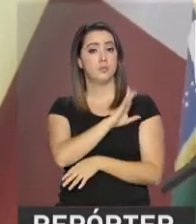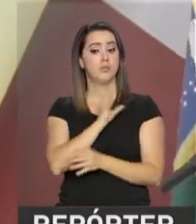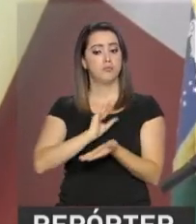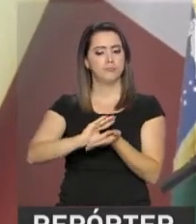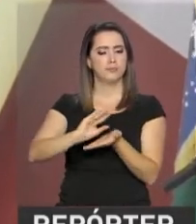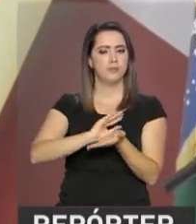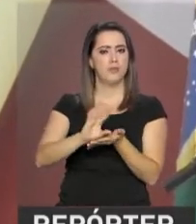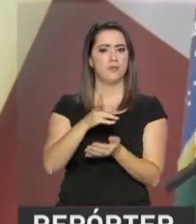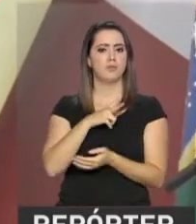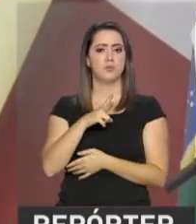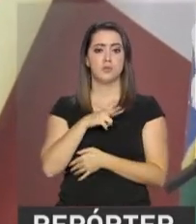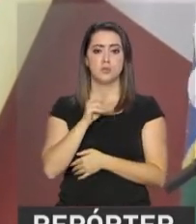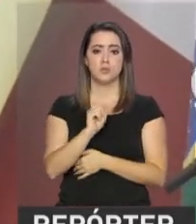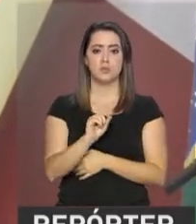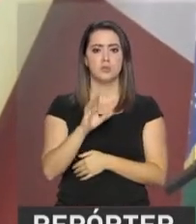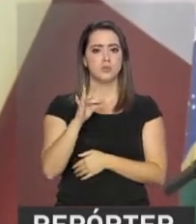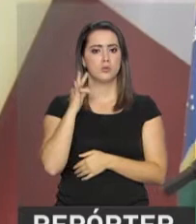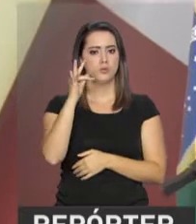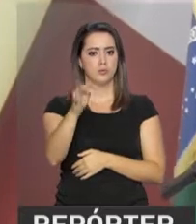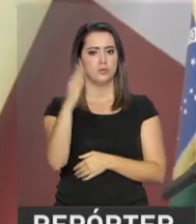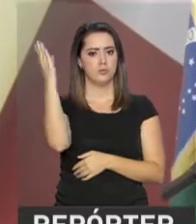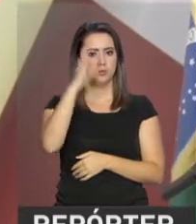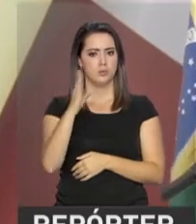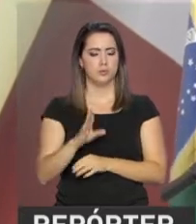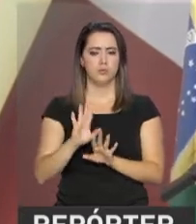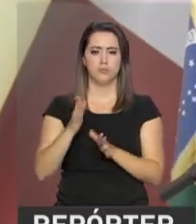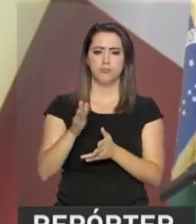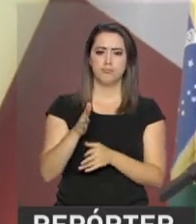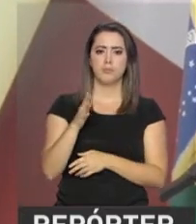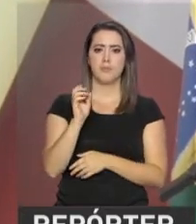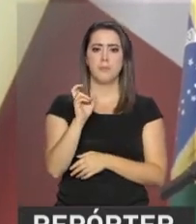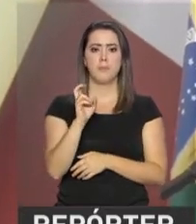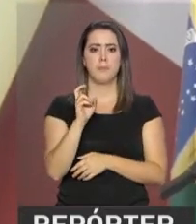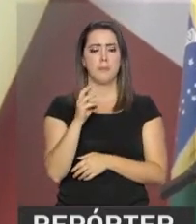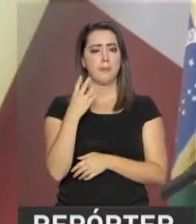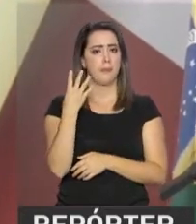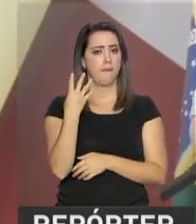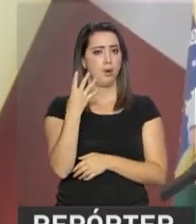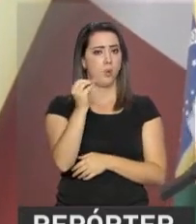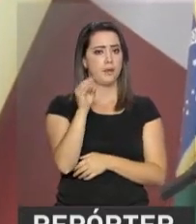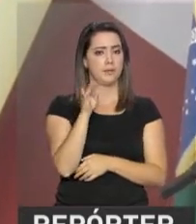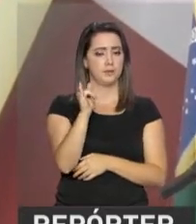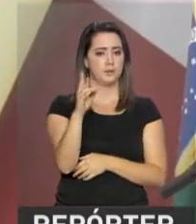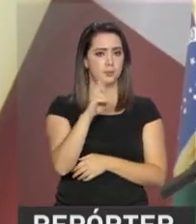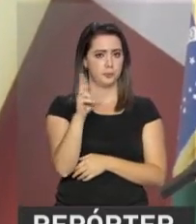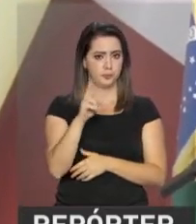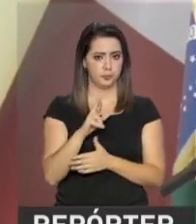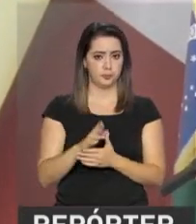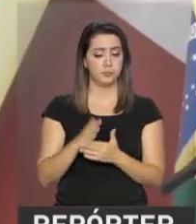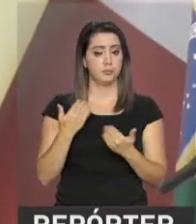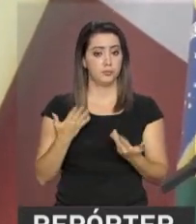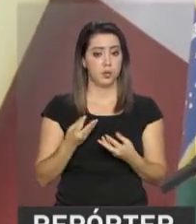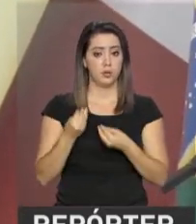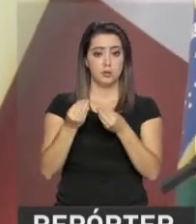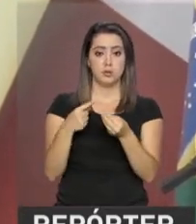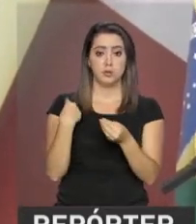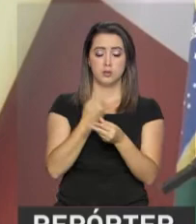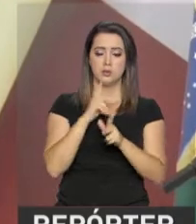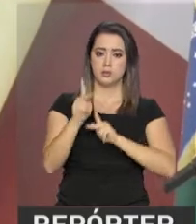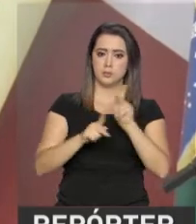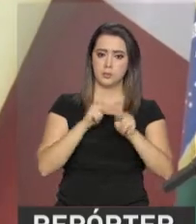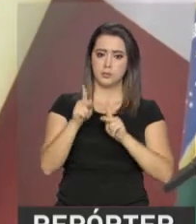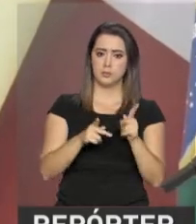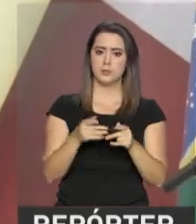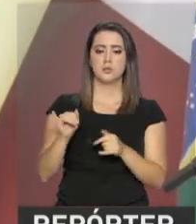investimentos privados futuro no brasil de aproximadamente 40 bilhões de reais dando ao nosso povo a oportunidade